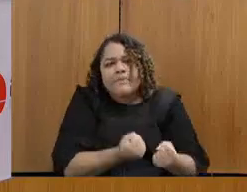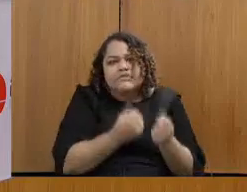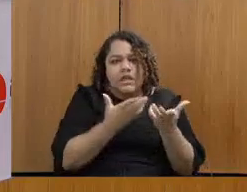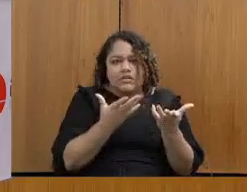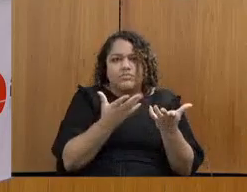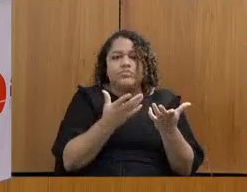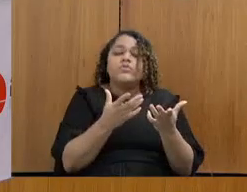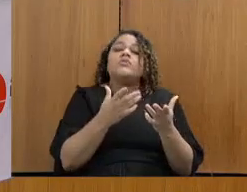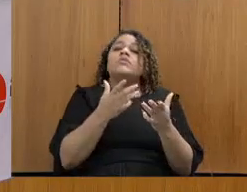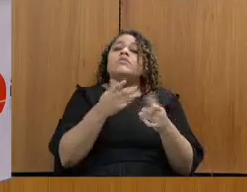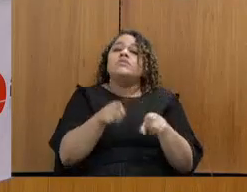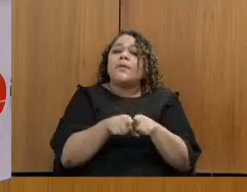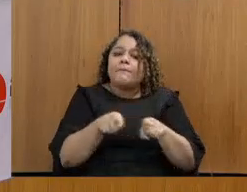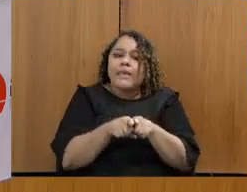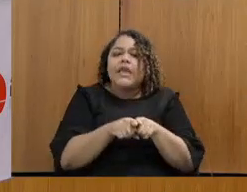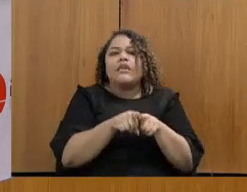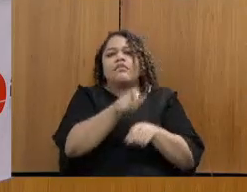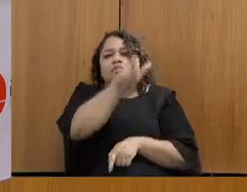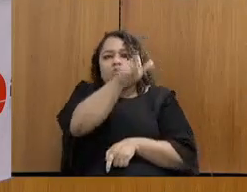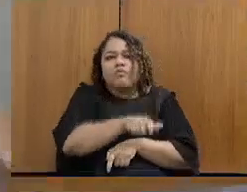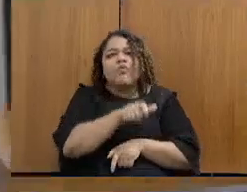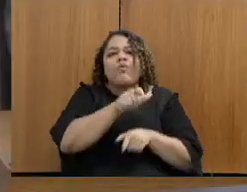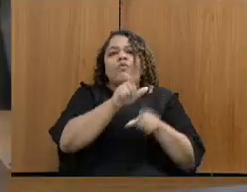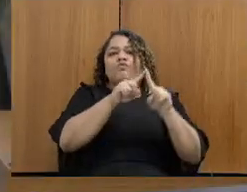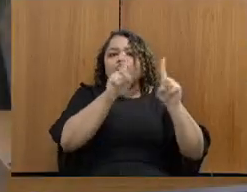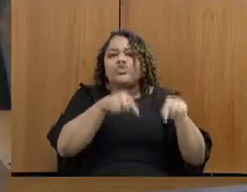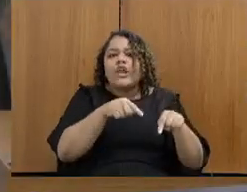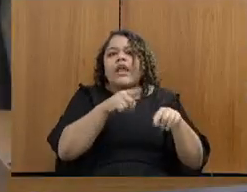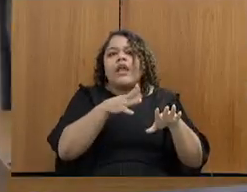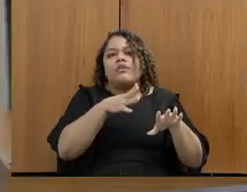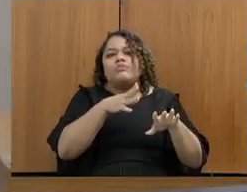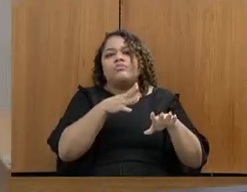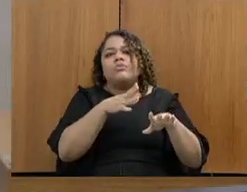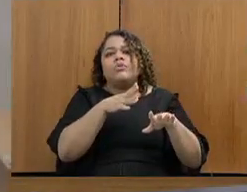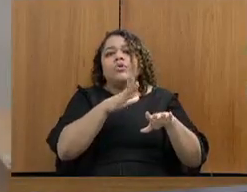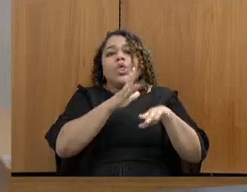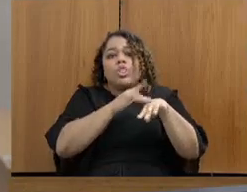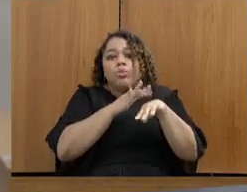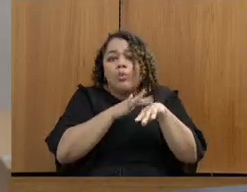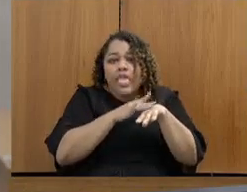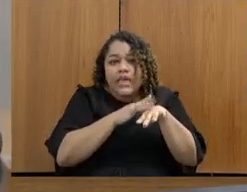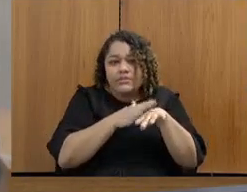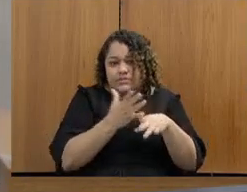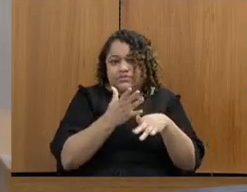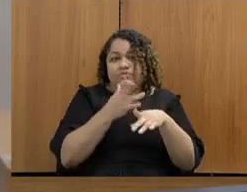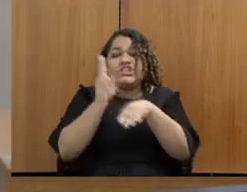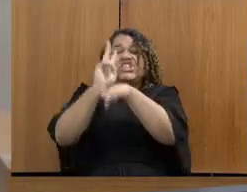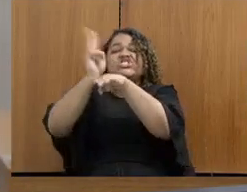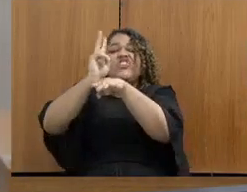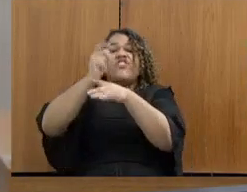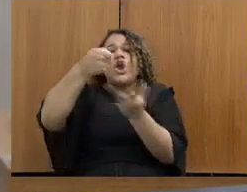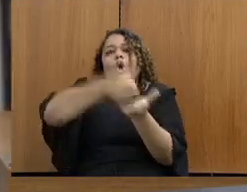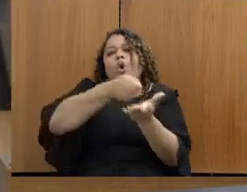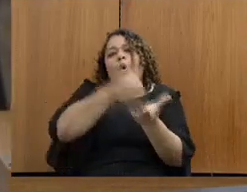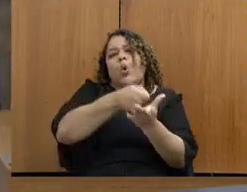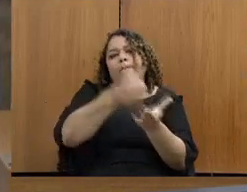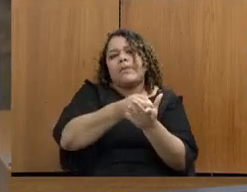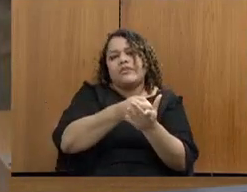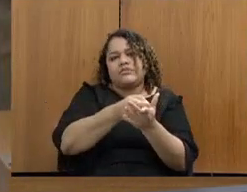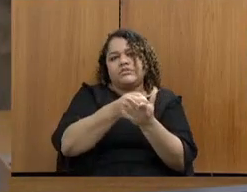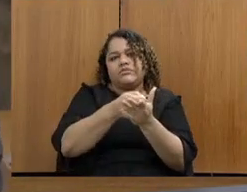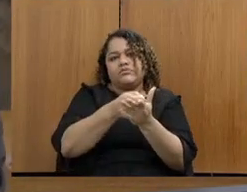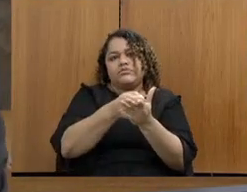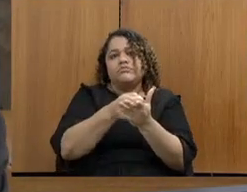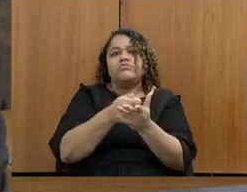do seu servidor e por consequência uma cobrança da chefia que aumenta a o